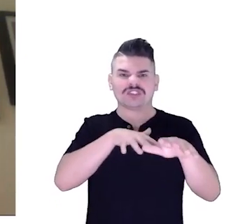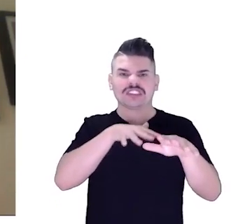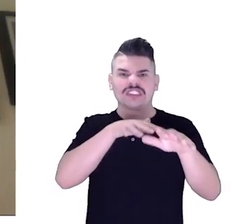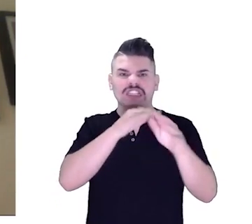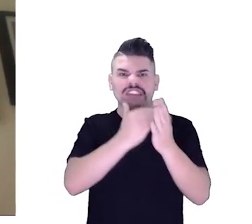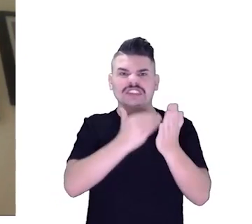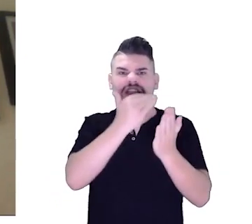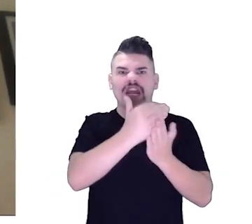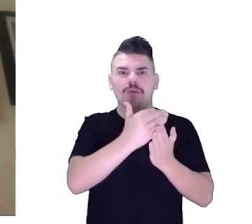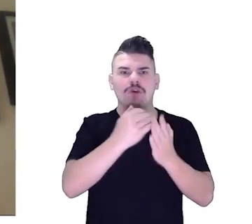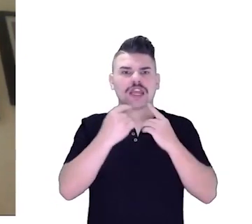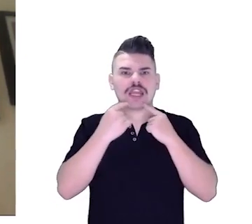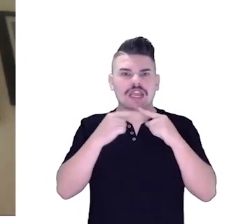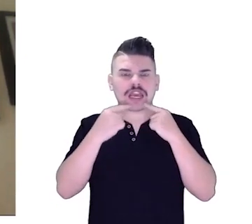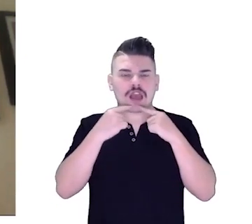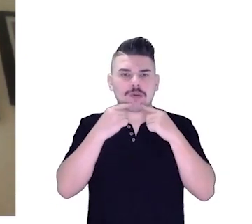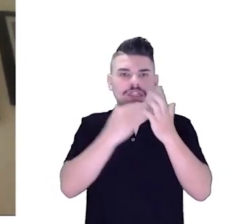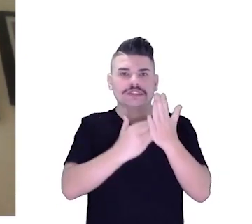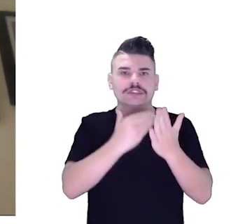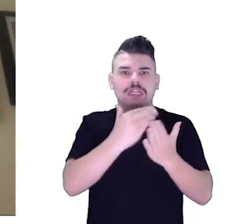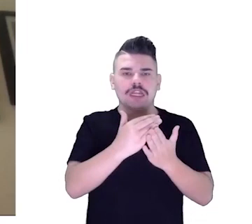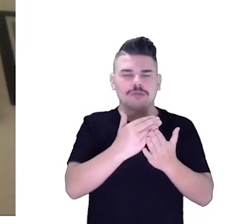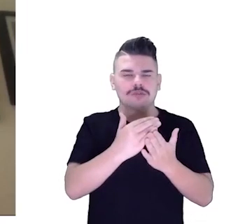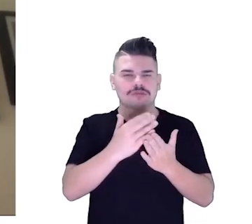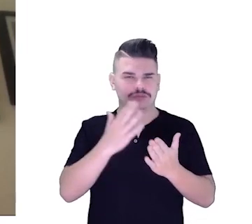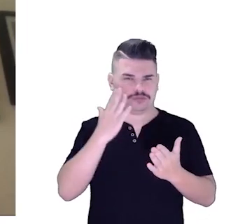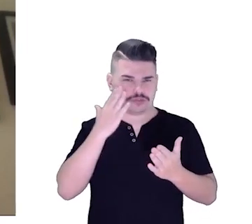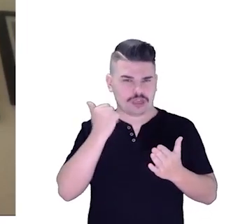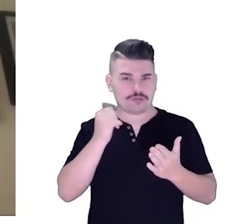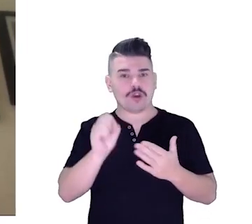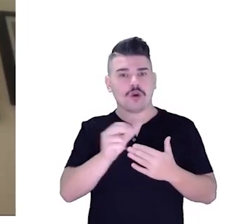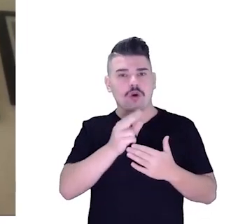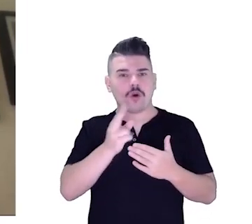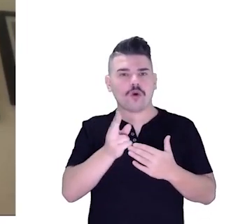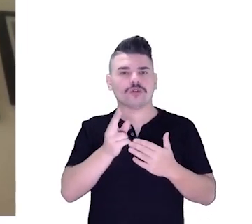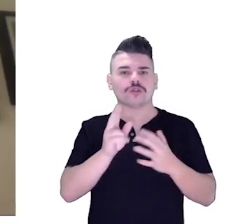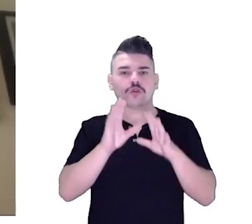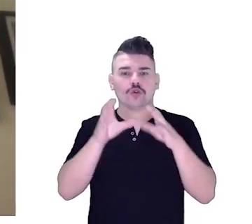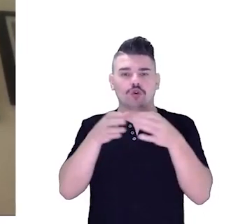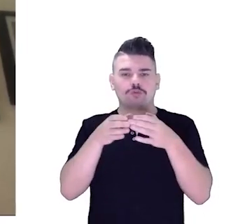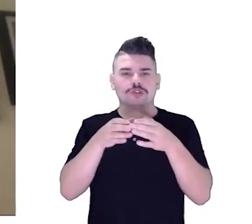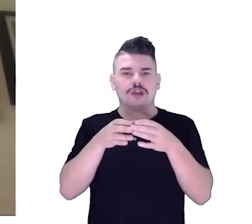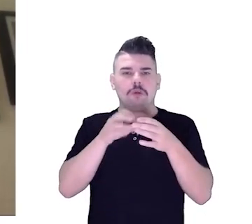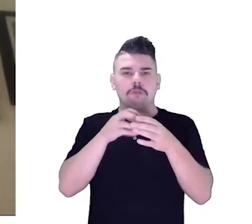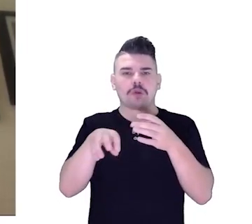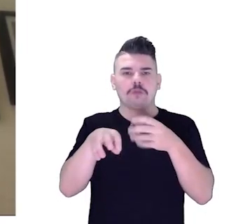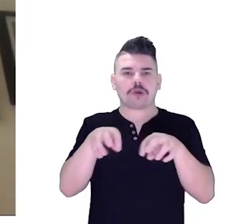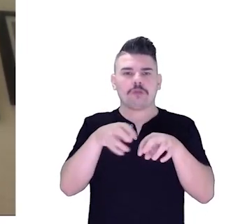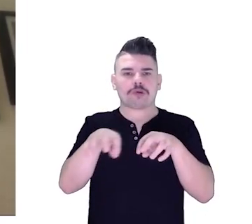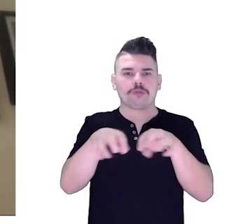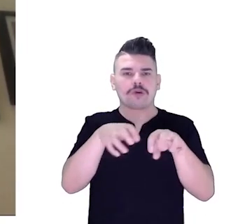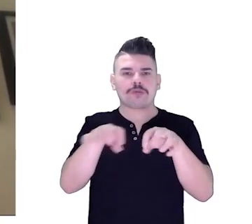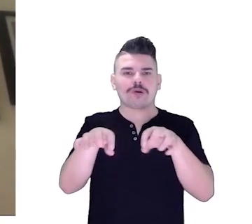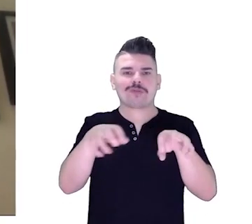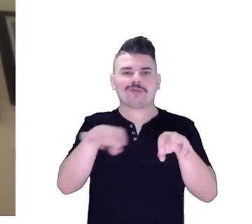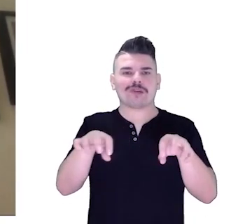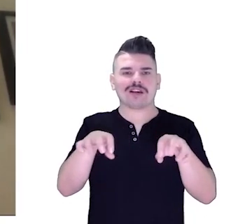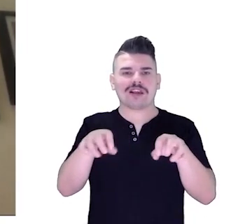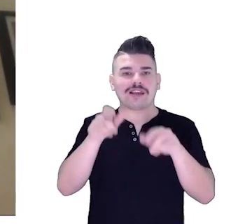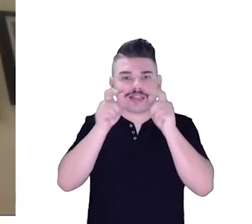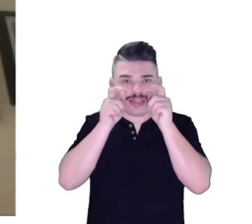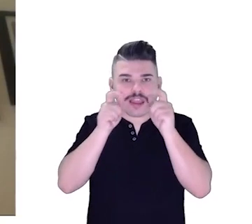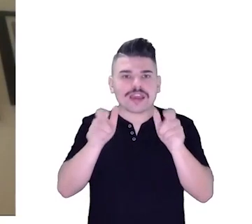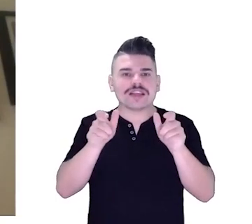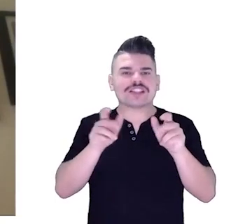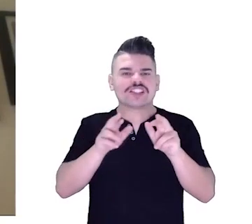por outro lado tem aqueles que são ativistas demais, que reclamam demais, né? Ou que fragmentam demais,